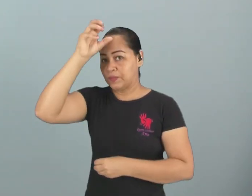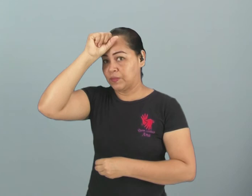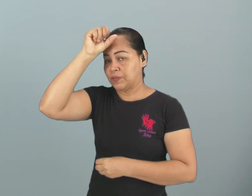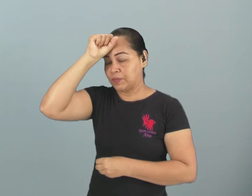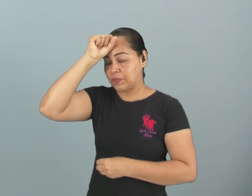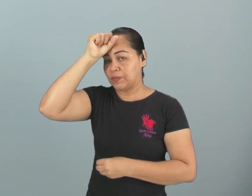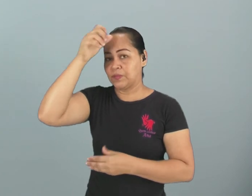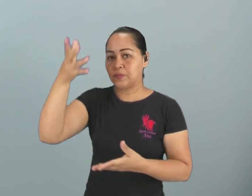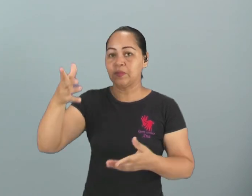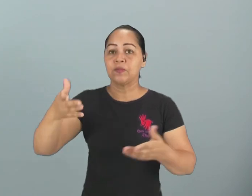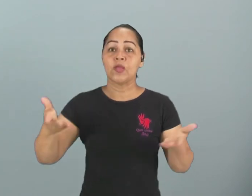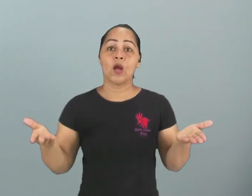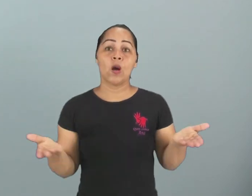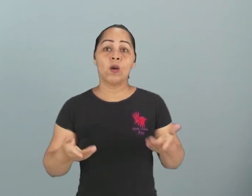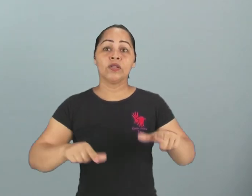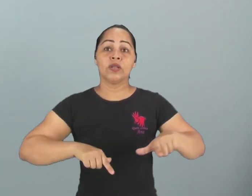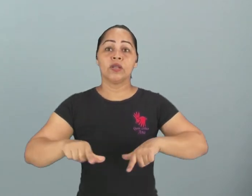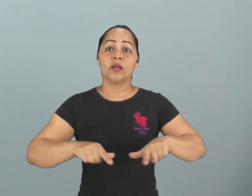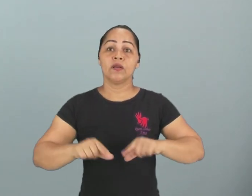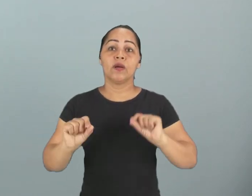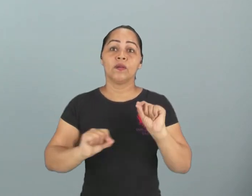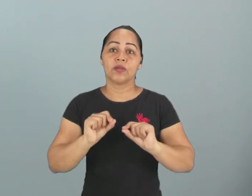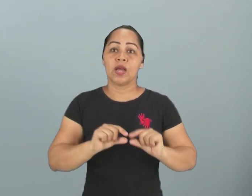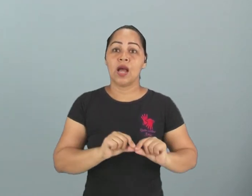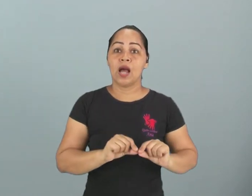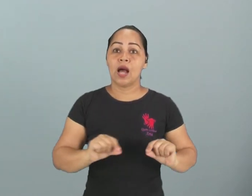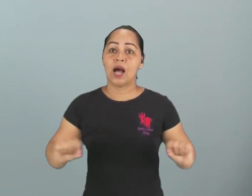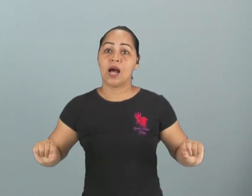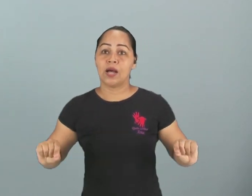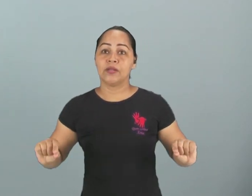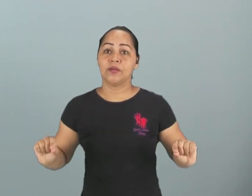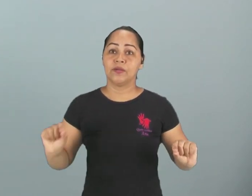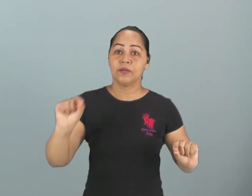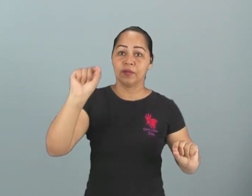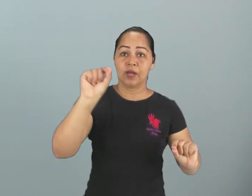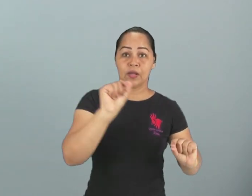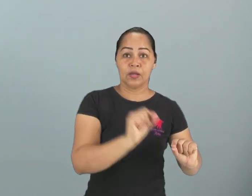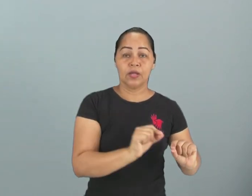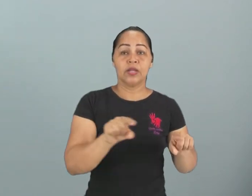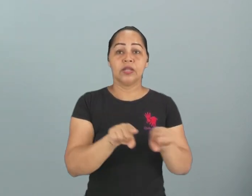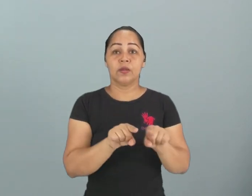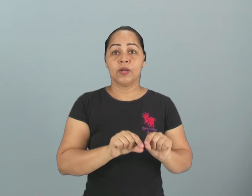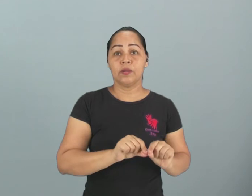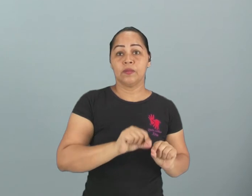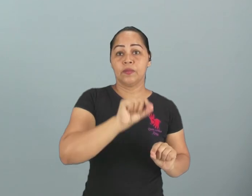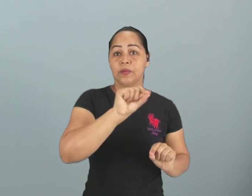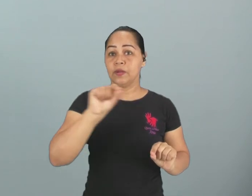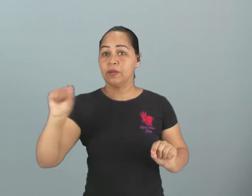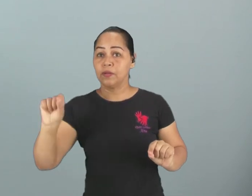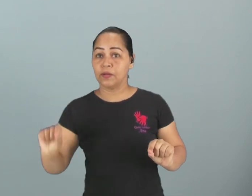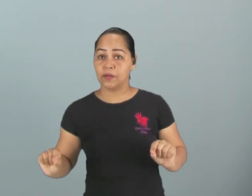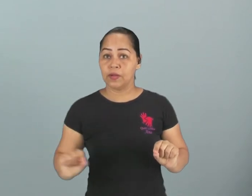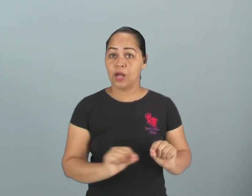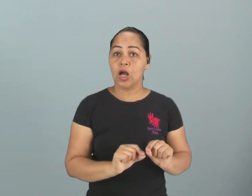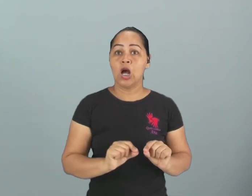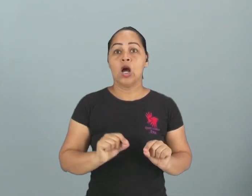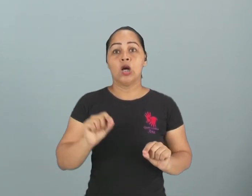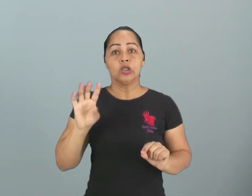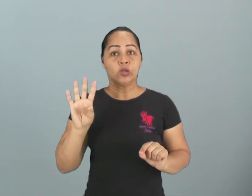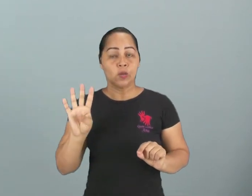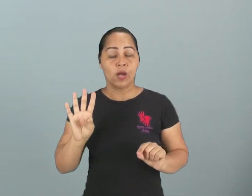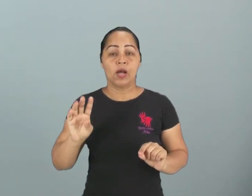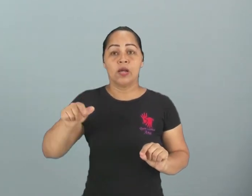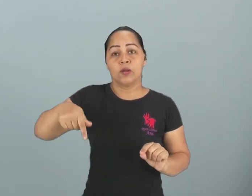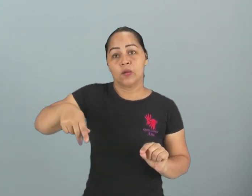trabalhamos também sobre áreas de quadriláteros, você não pode esquecer disso. E fique com a gente nas próximas aulas